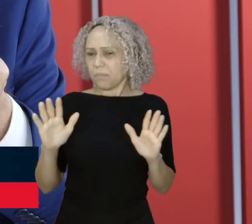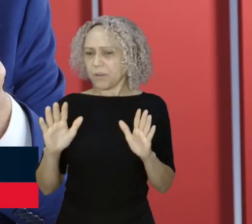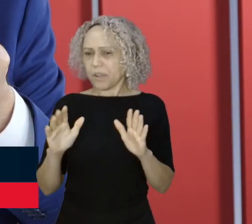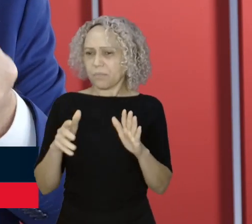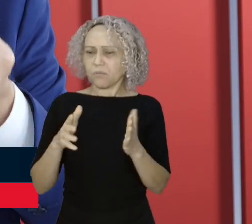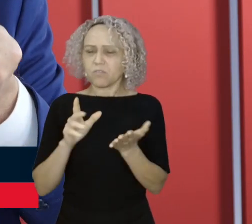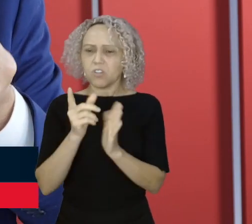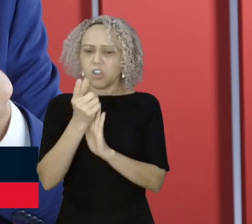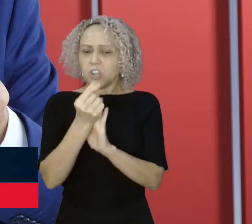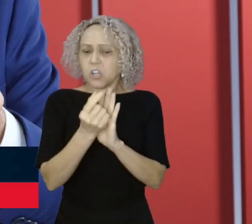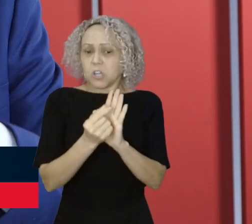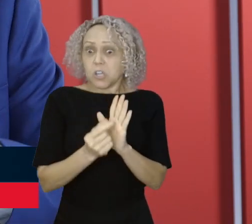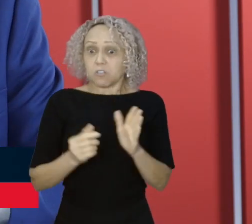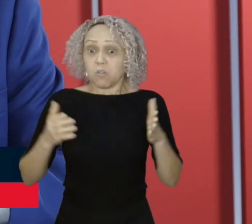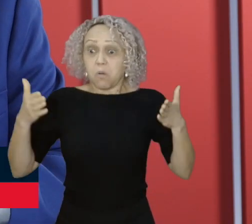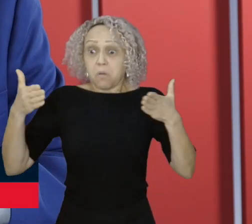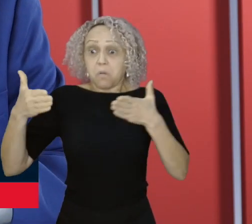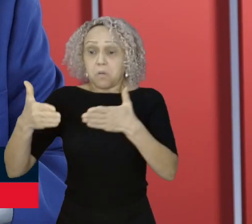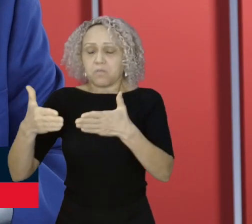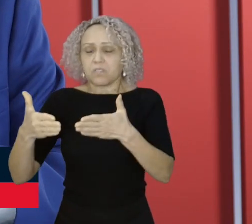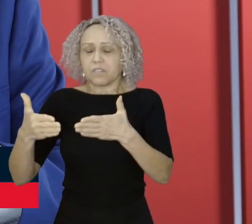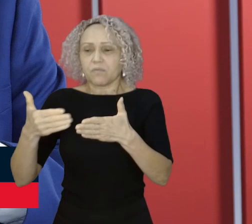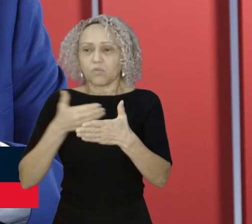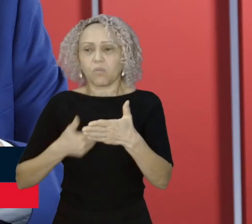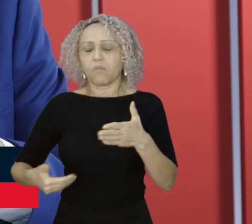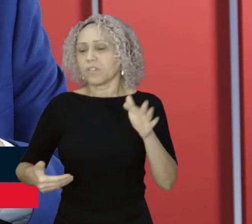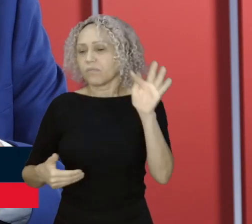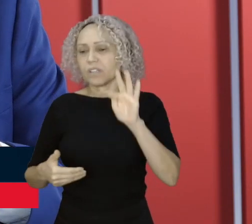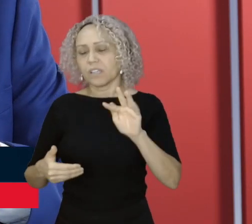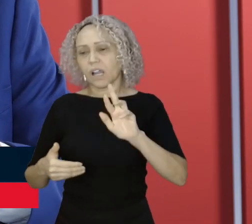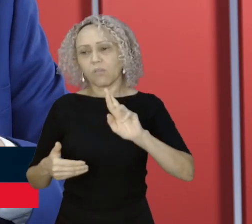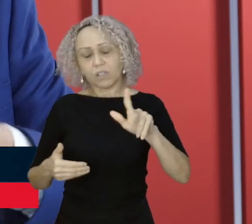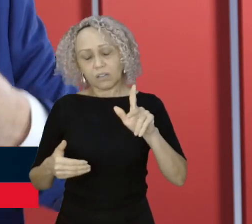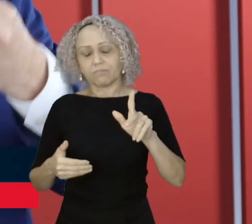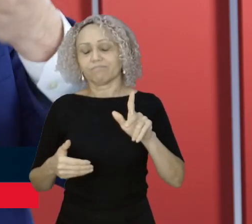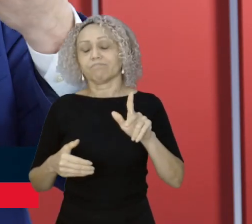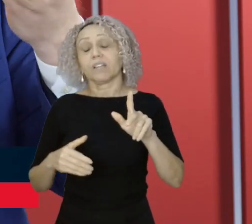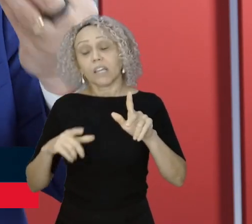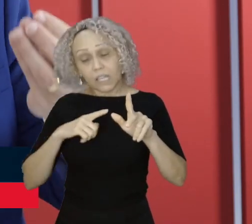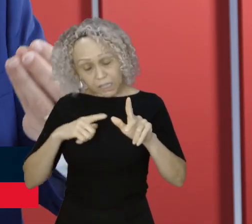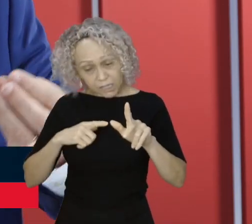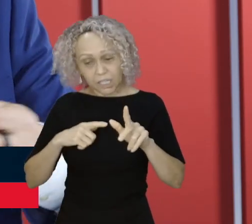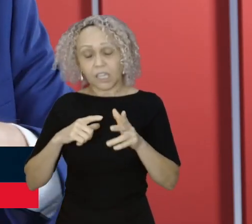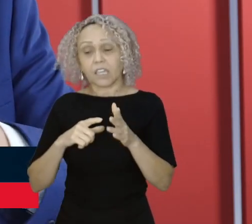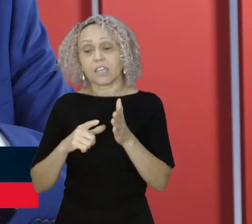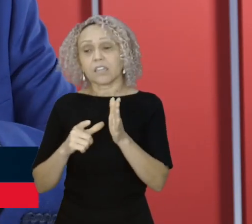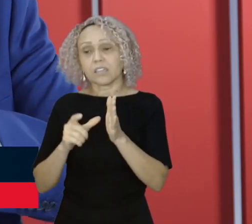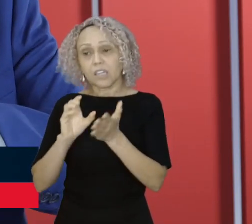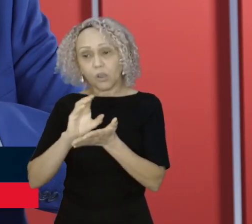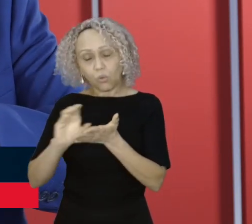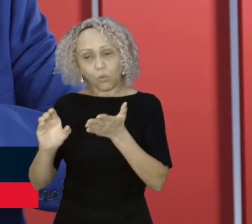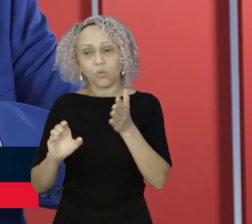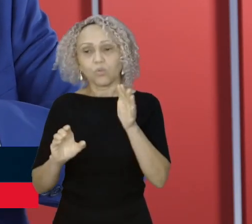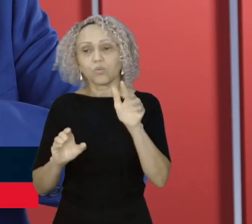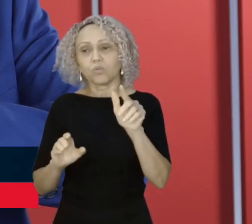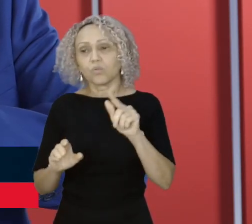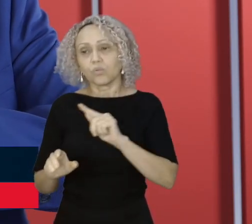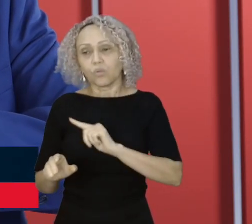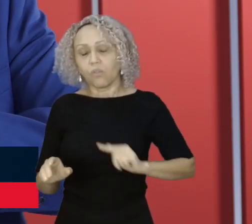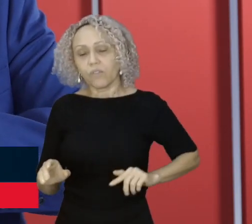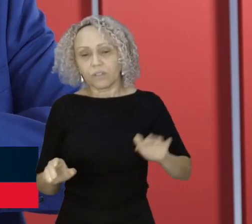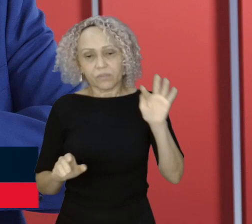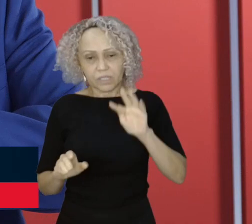recursos exclusivos do governo federal. A gente tem recursos do governo federal, tem recursos da iniciativa privada, quer dizer, o PAC é